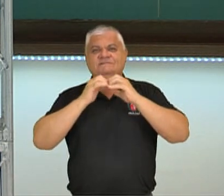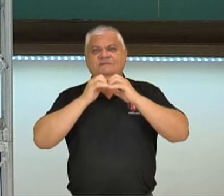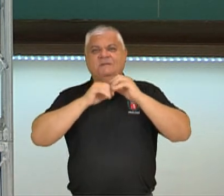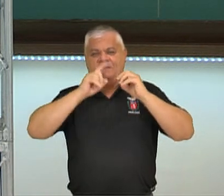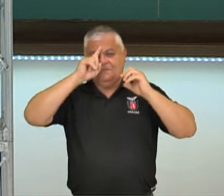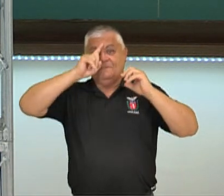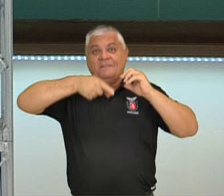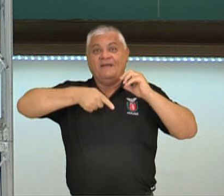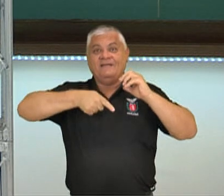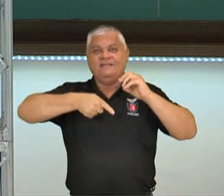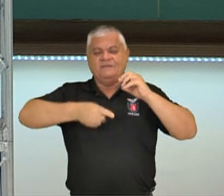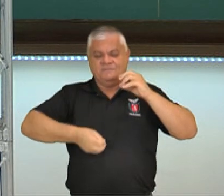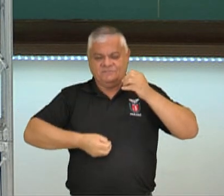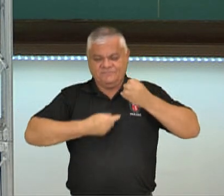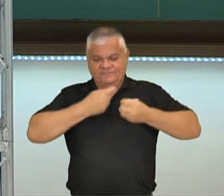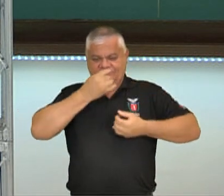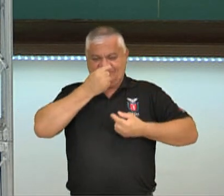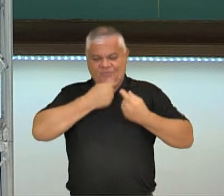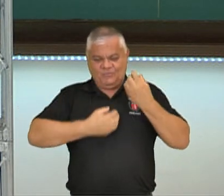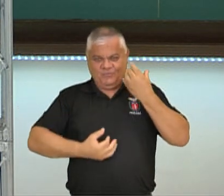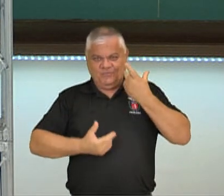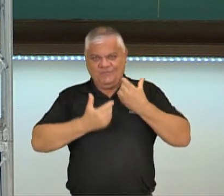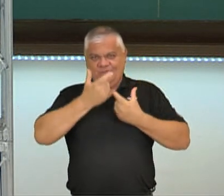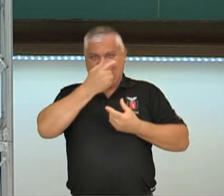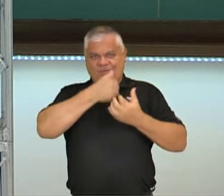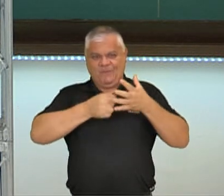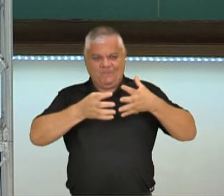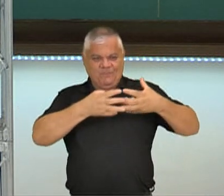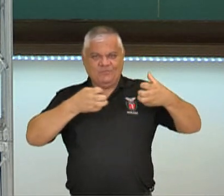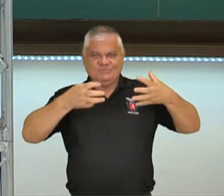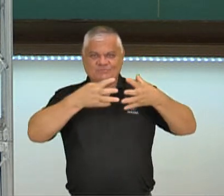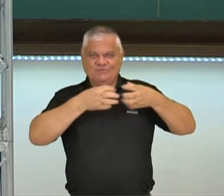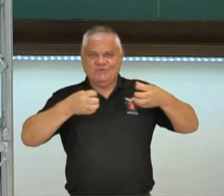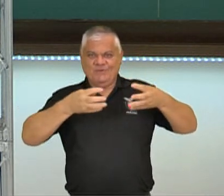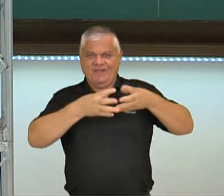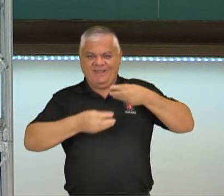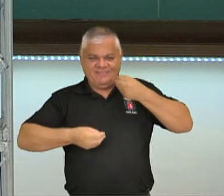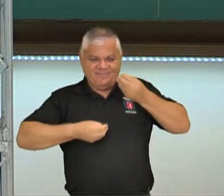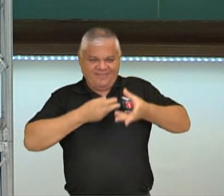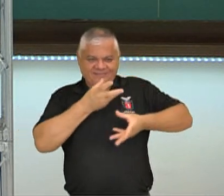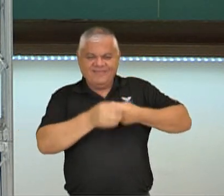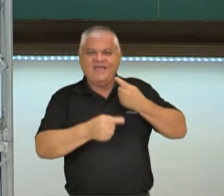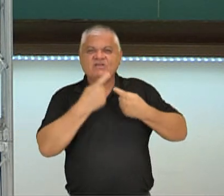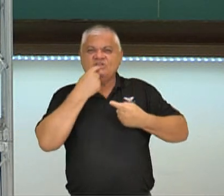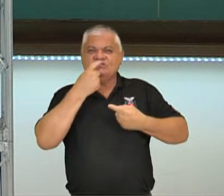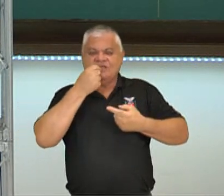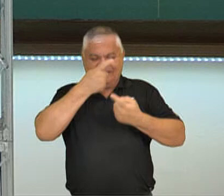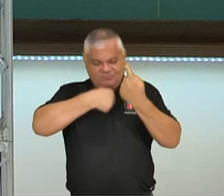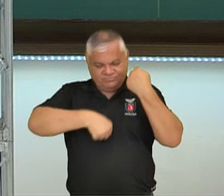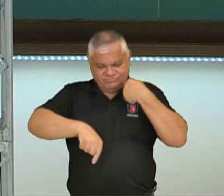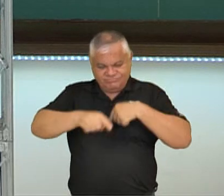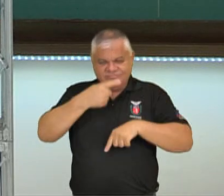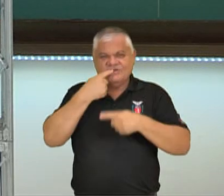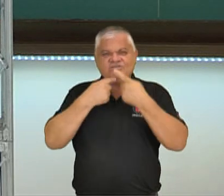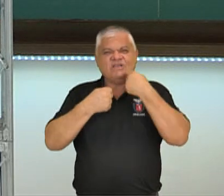a mandar nutrientes para aqueles músculos, principalmente através do nosso sangue, né? Então, do